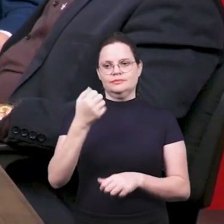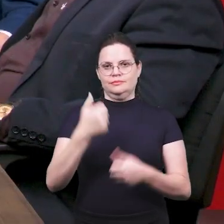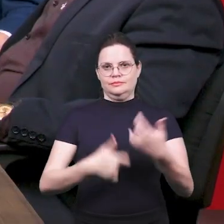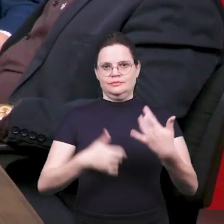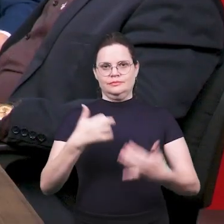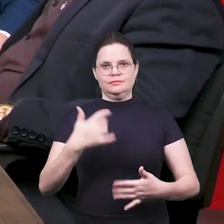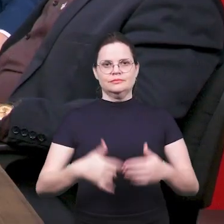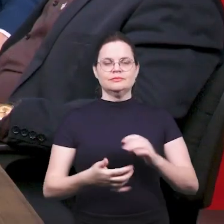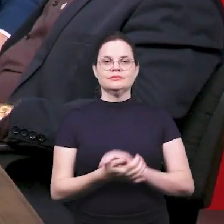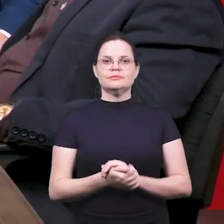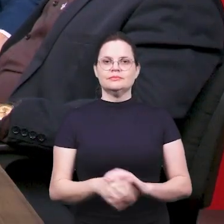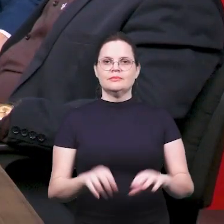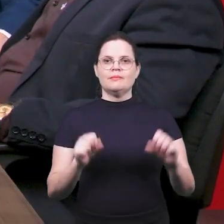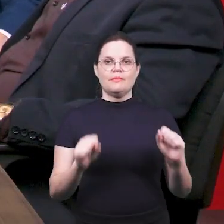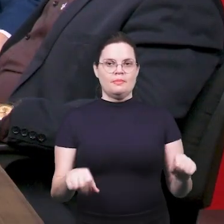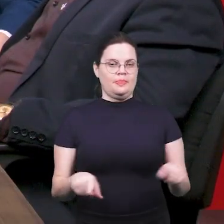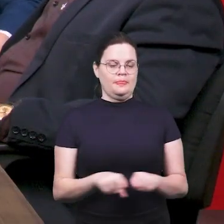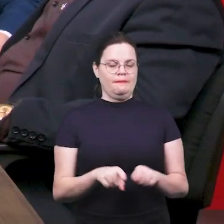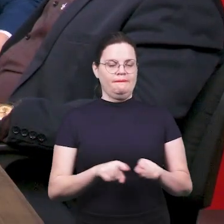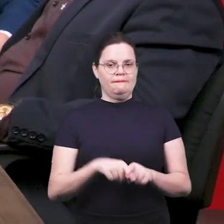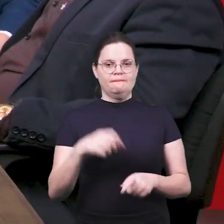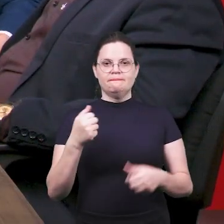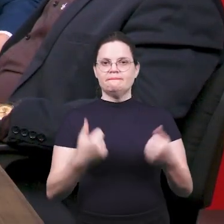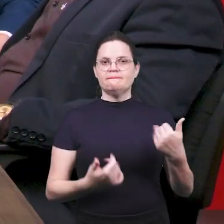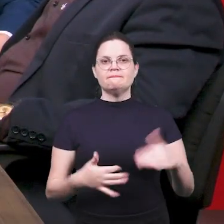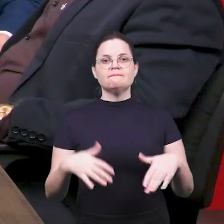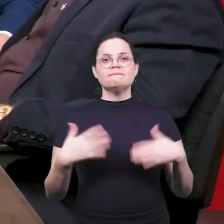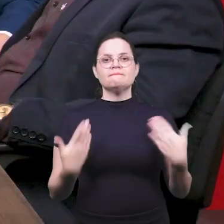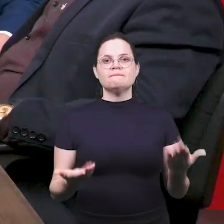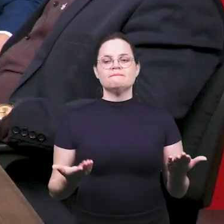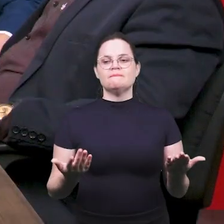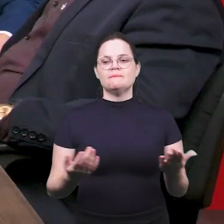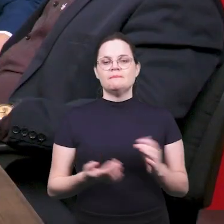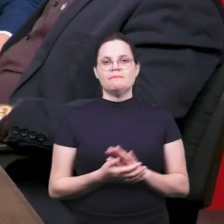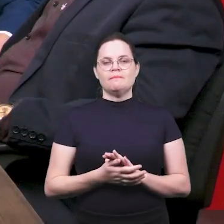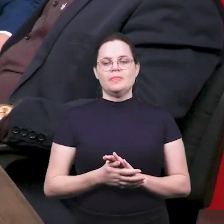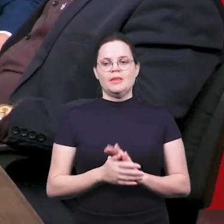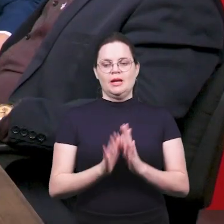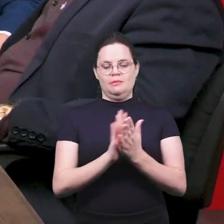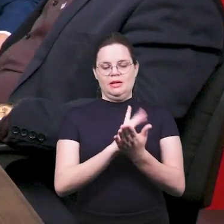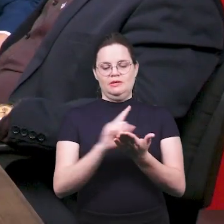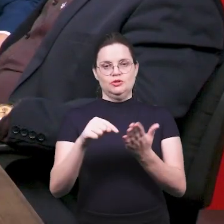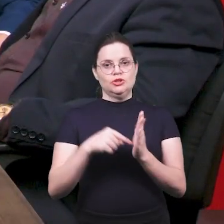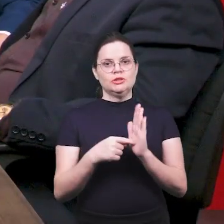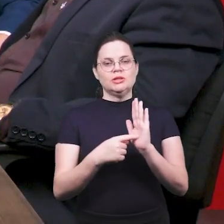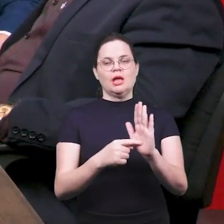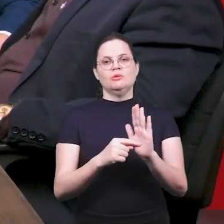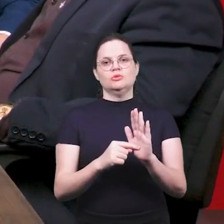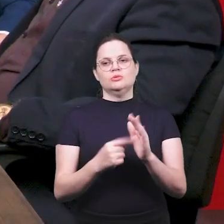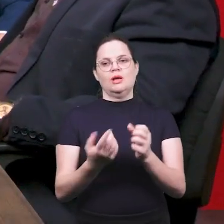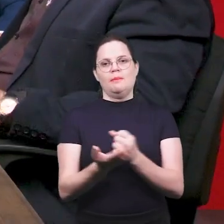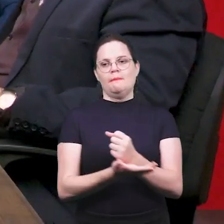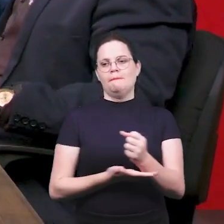coisa para falar, mas que comente também onde estavam os preceitos bíblicos nessa ocasião.